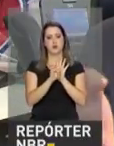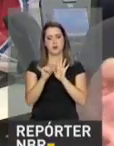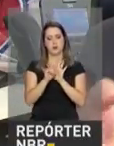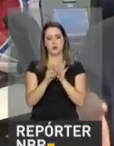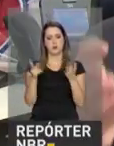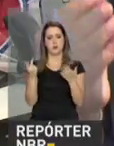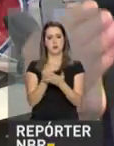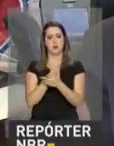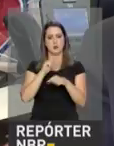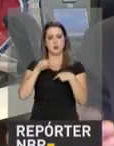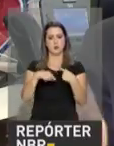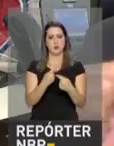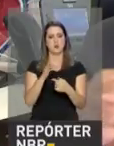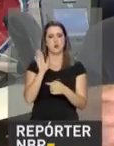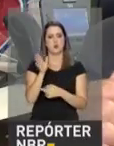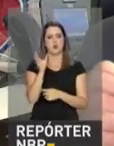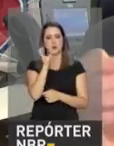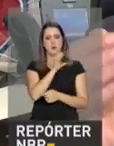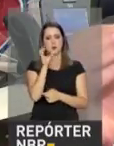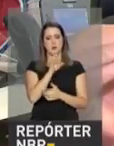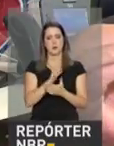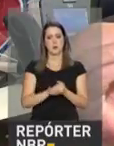vai ser lançado imediatamente.